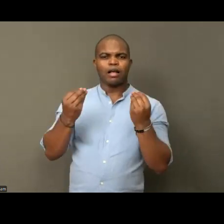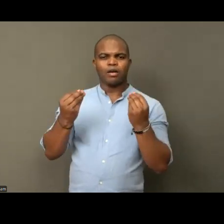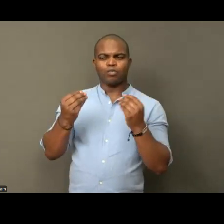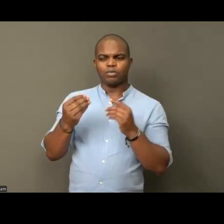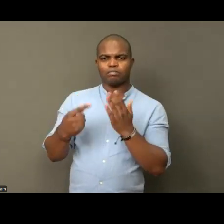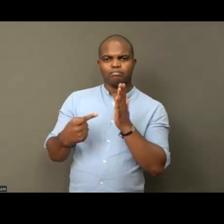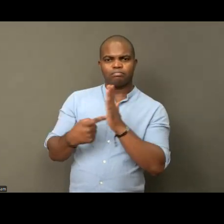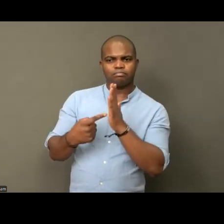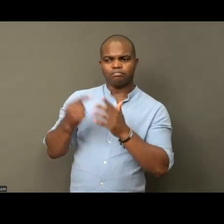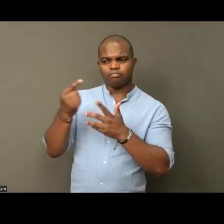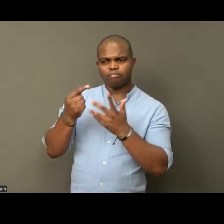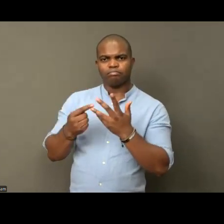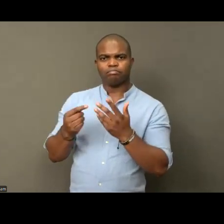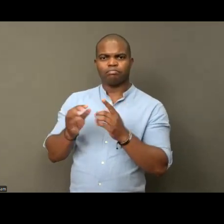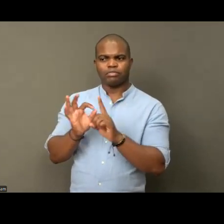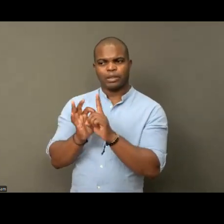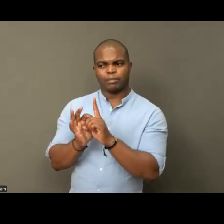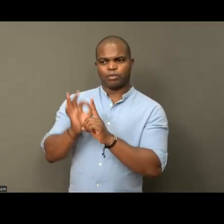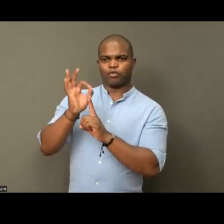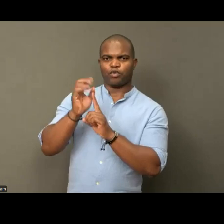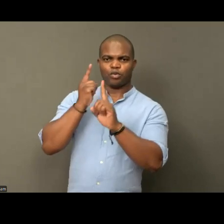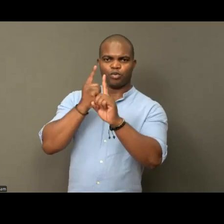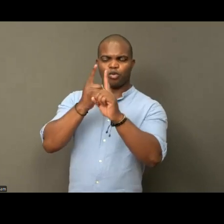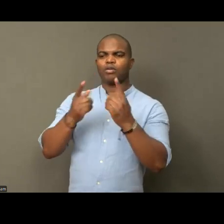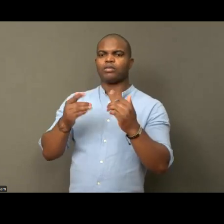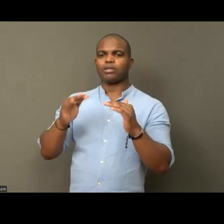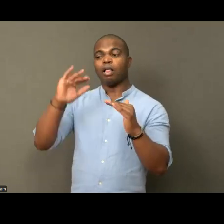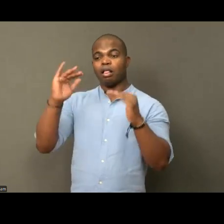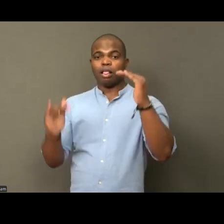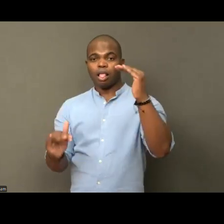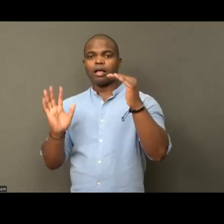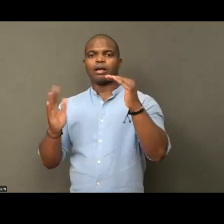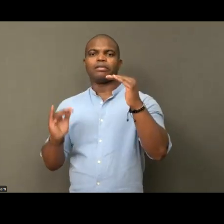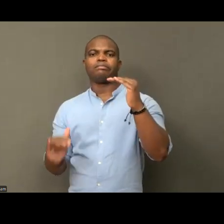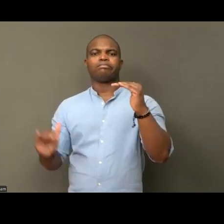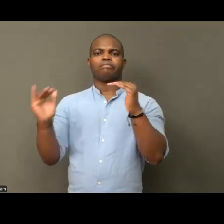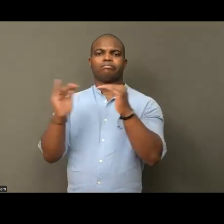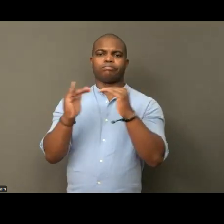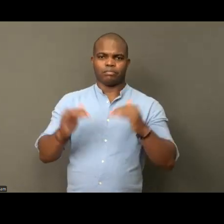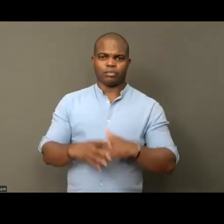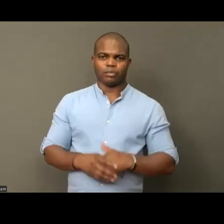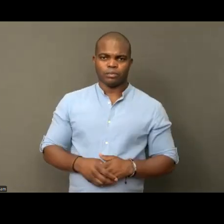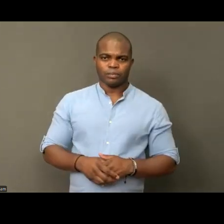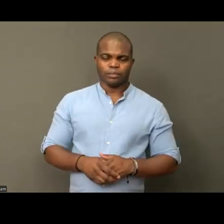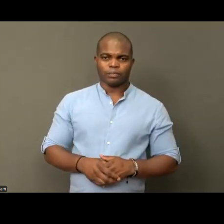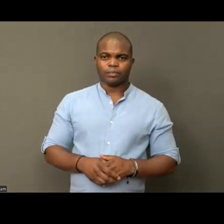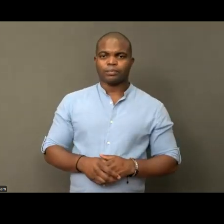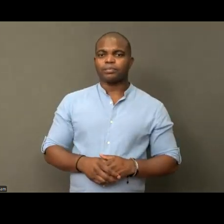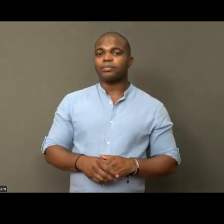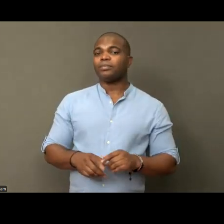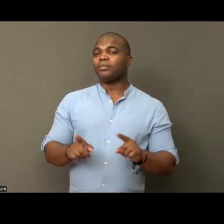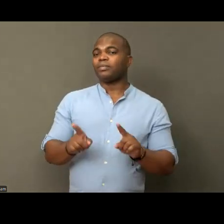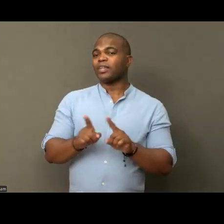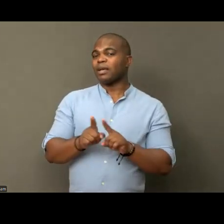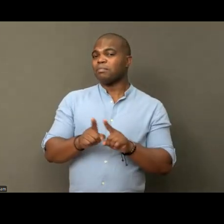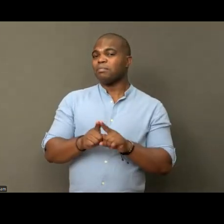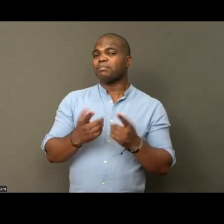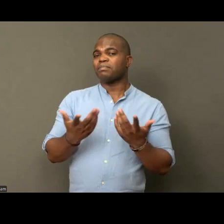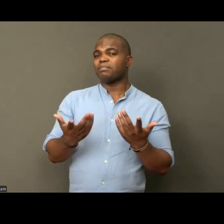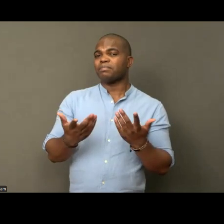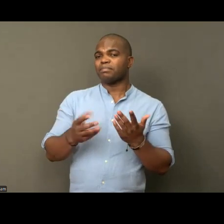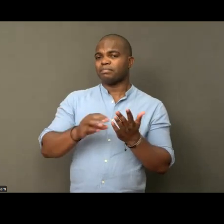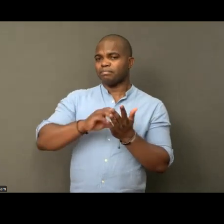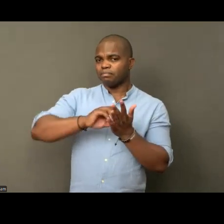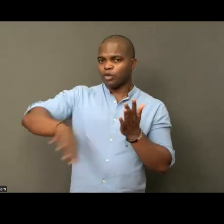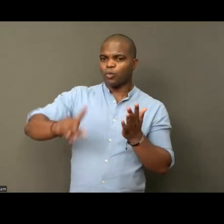Devemos acelerar as intervenções eficazes para eliminar doenças transmissíveis. Por exemplo, a ampliação da